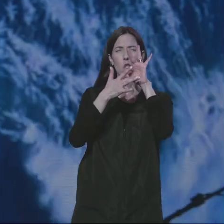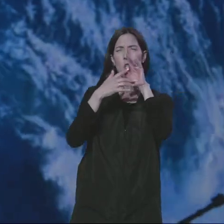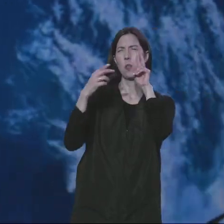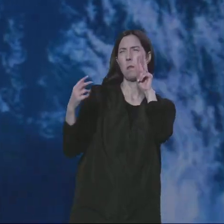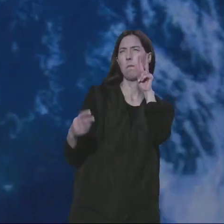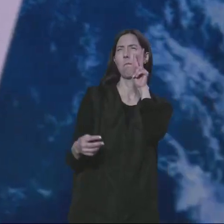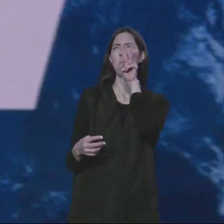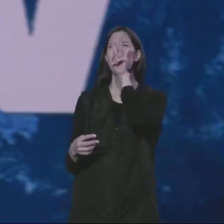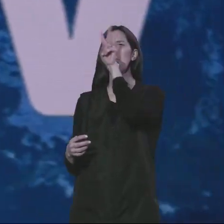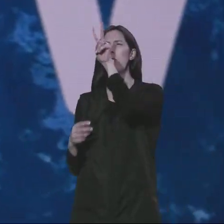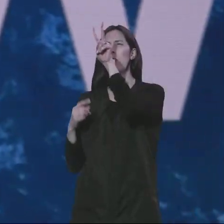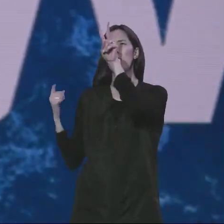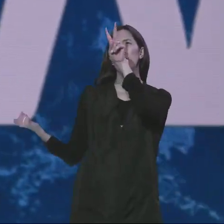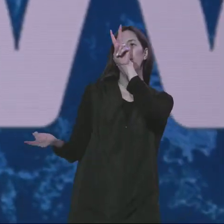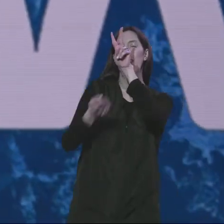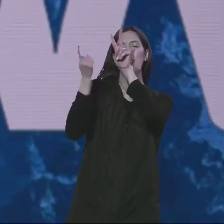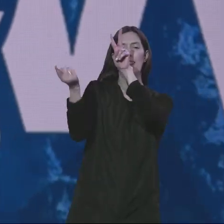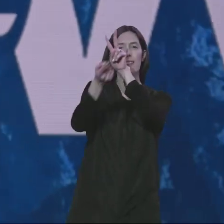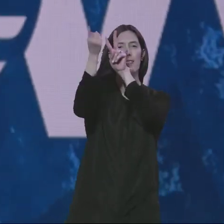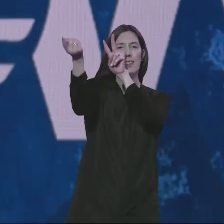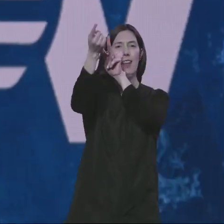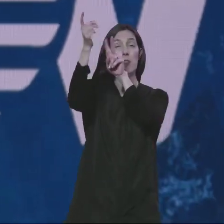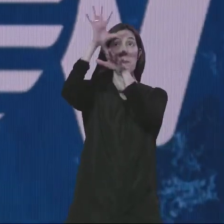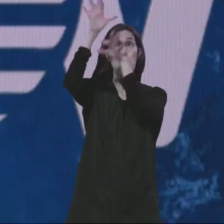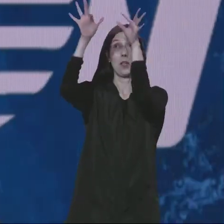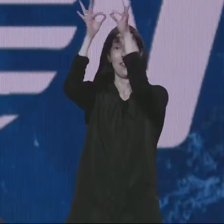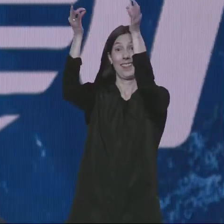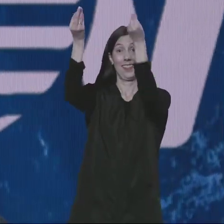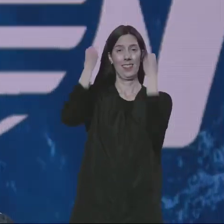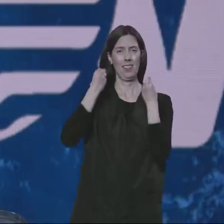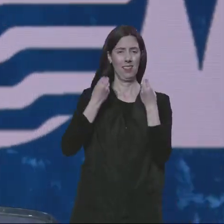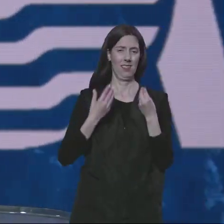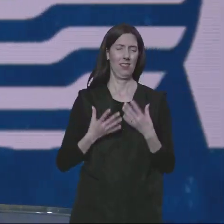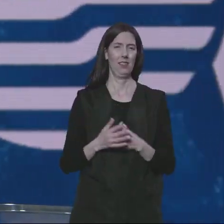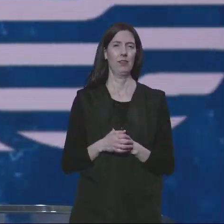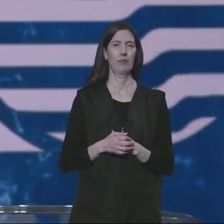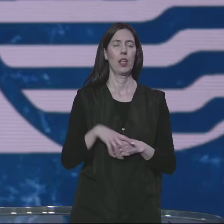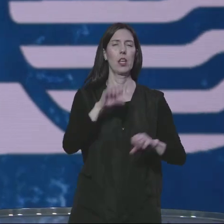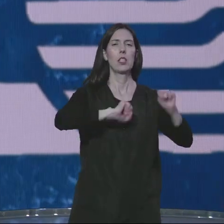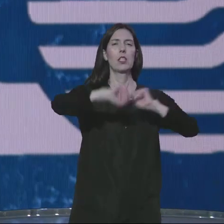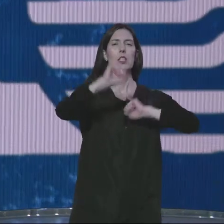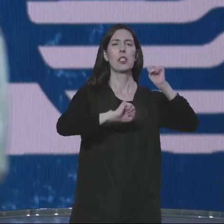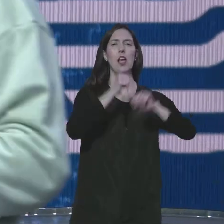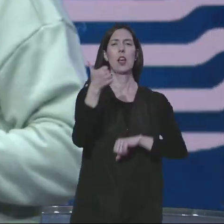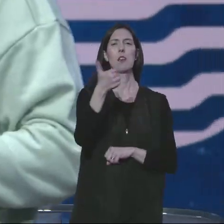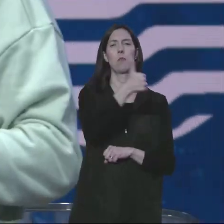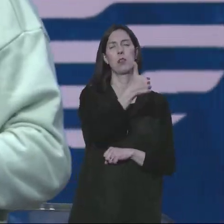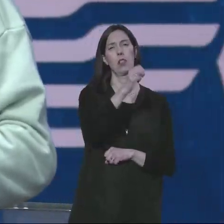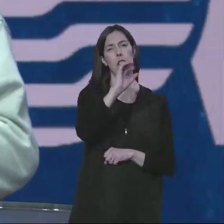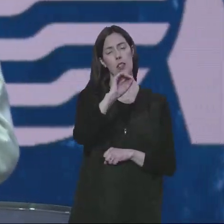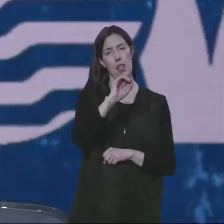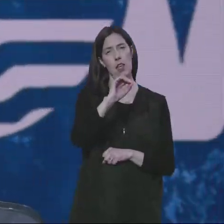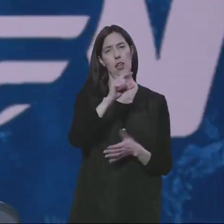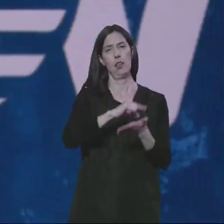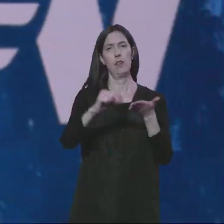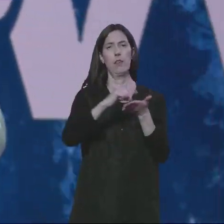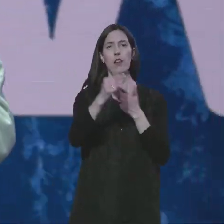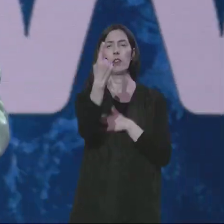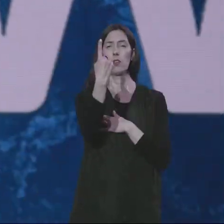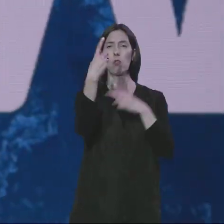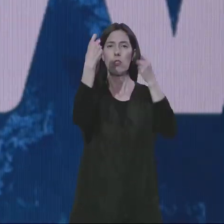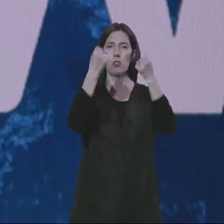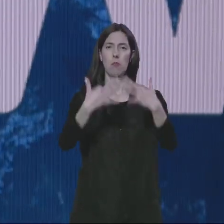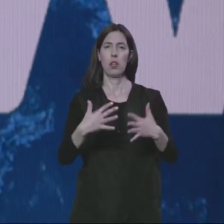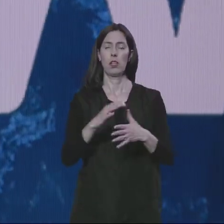Jesus? Era a eternidade. A Bíblia diz no Salmo 110, versículo 1, que